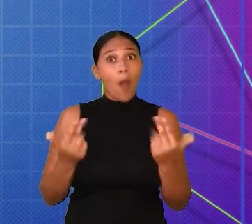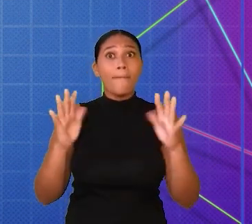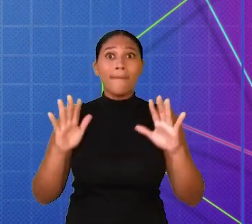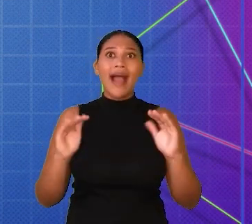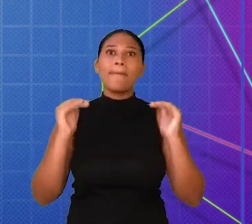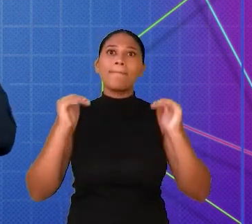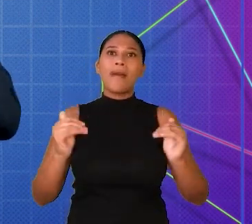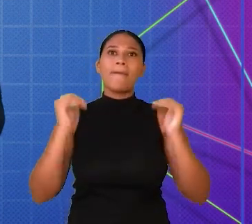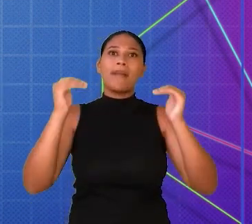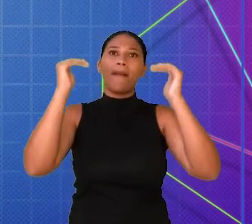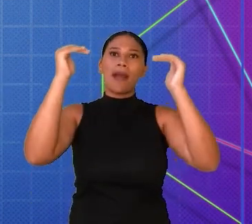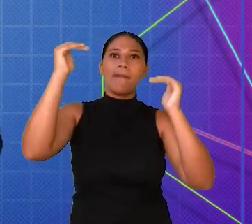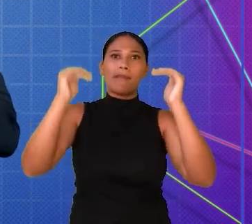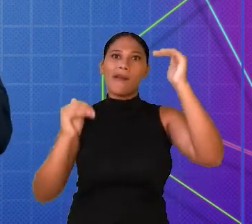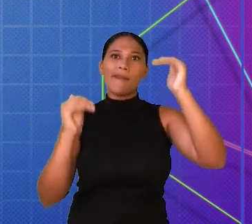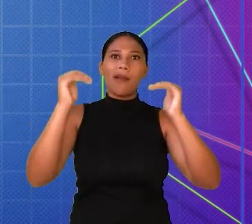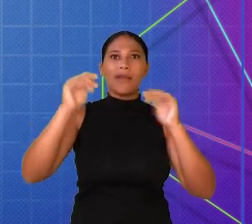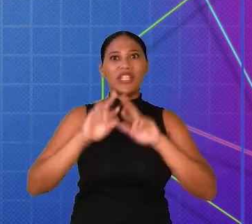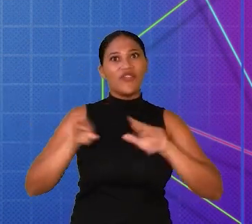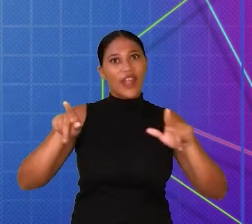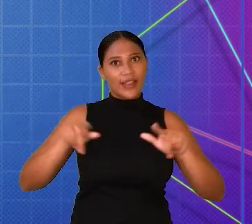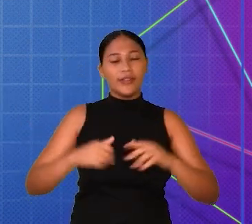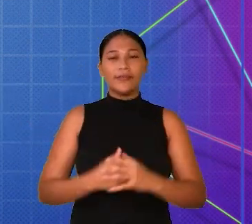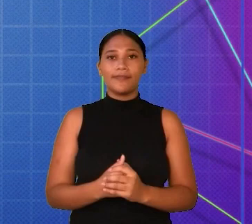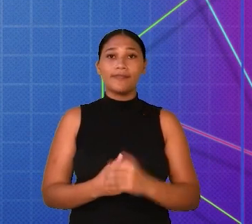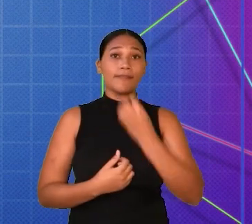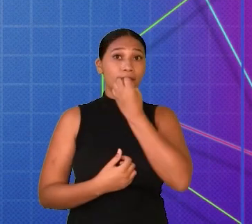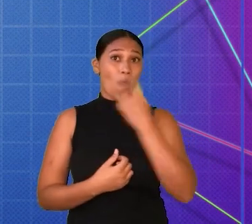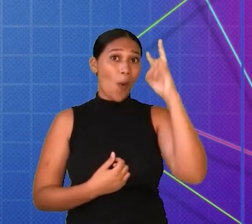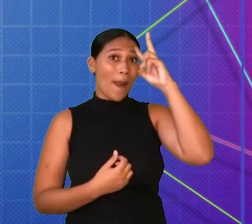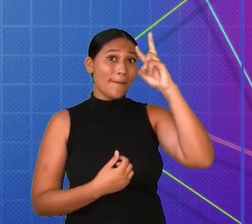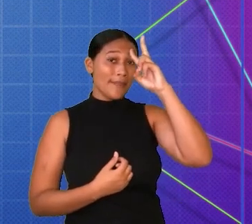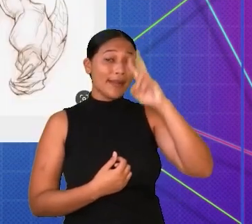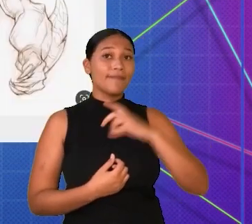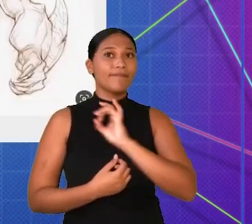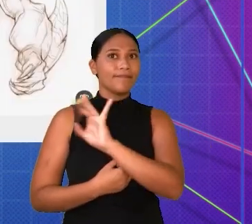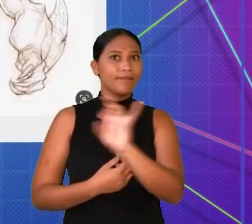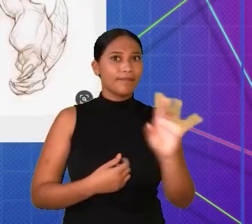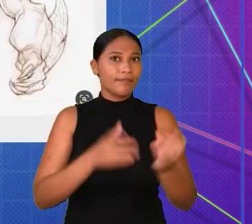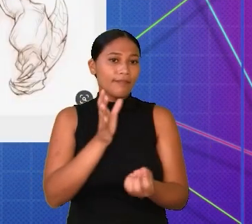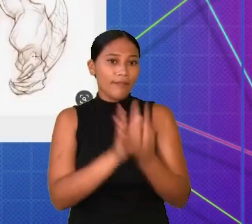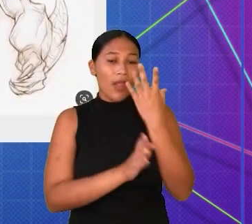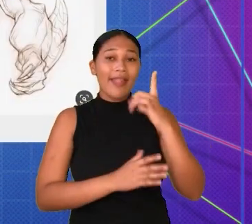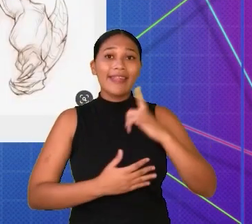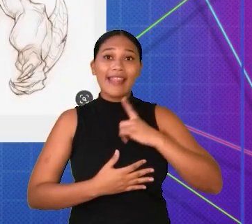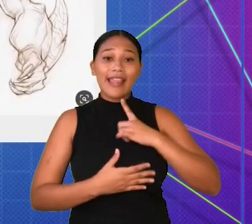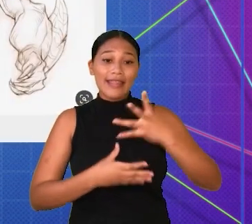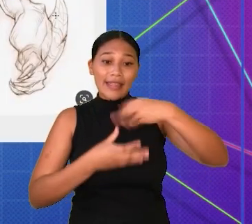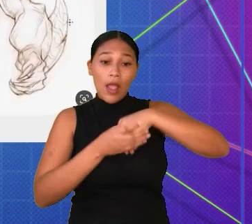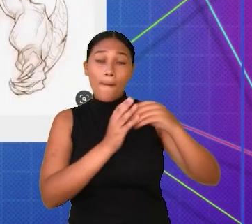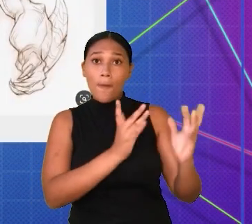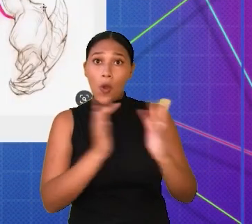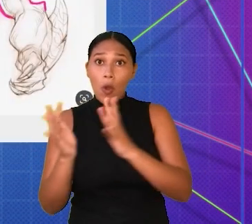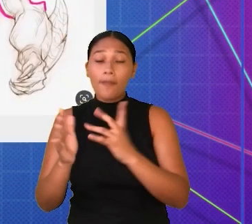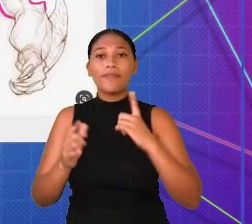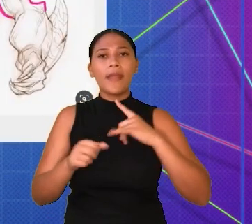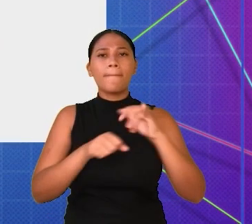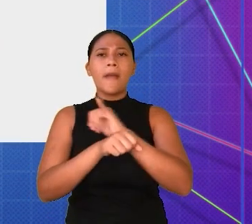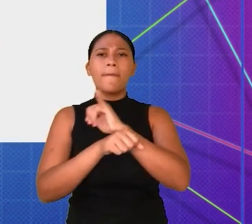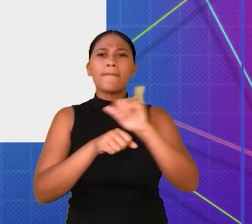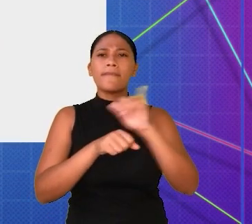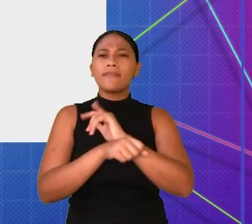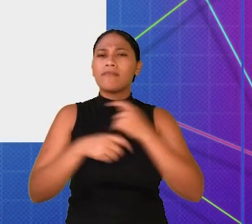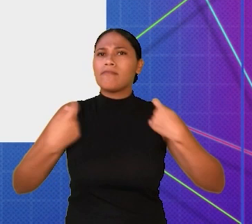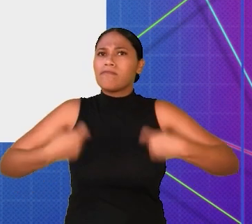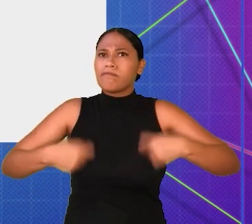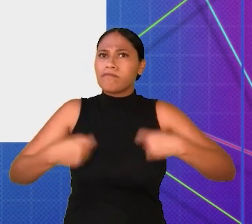desses dois profissionais são o mesmo, só que em estágios diferentes da produção do jogo. É bom lembrar que cada uma dessas criações que a gente vai ter